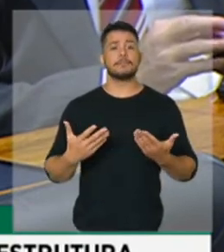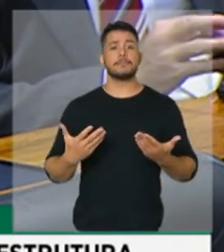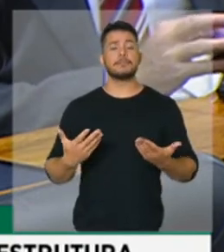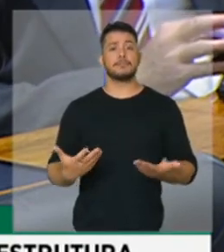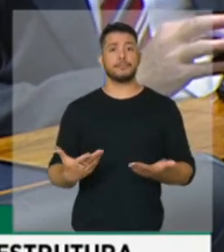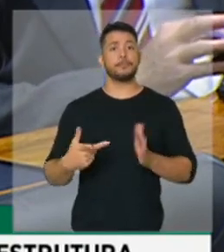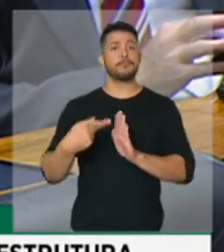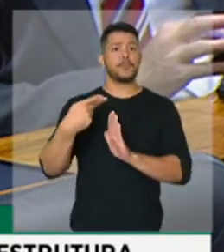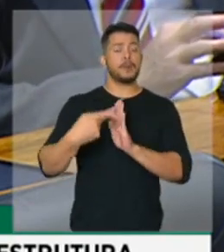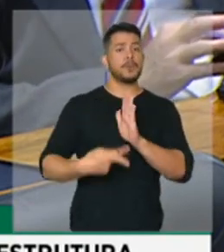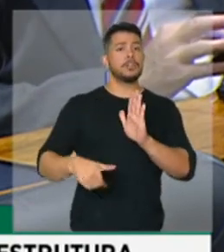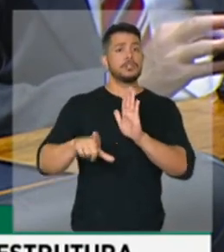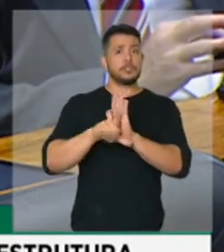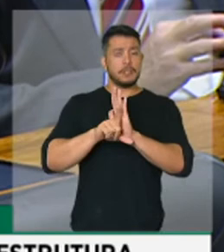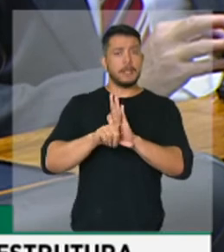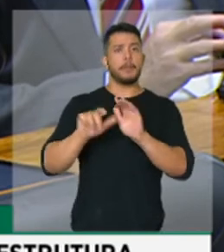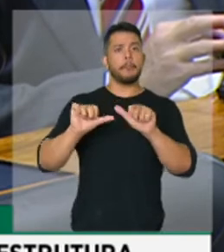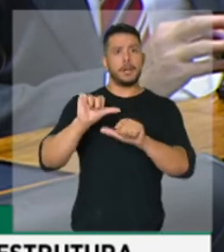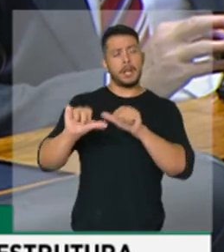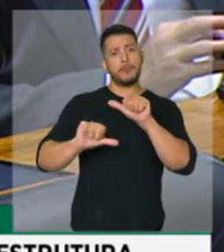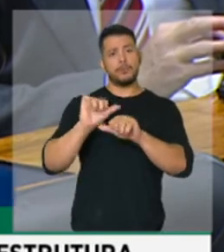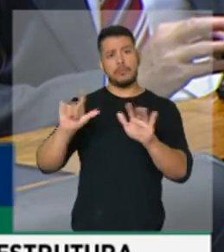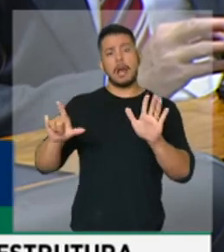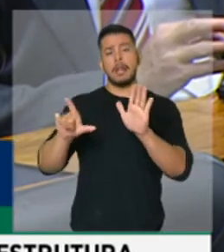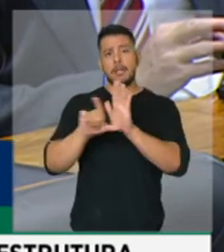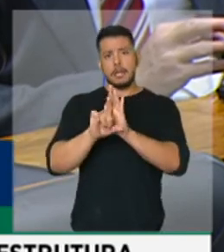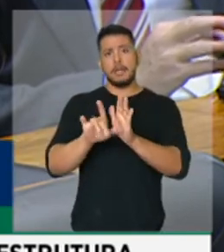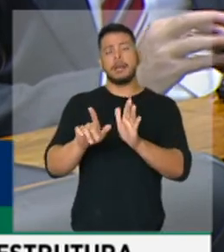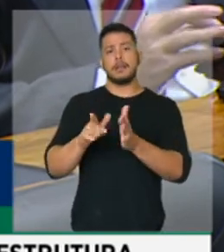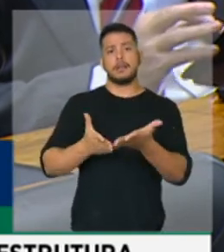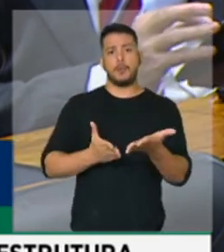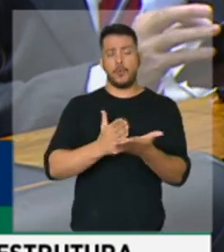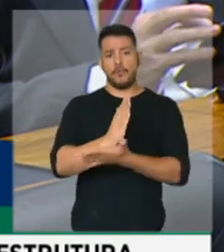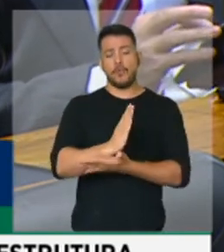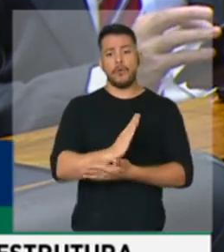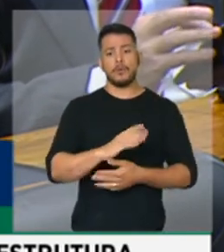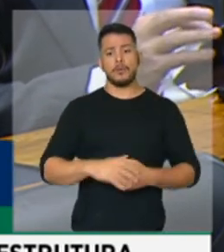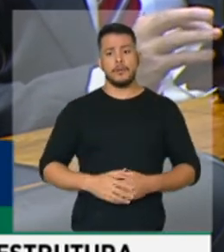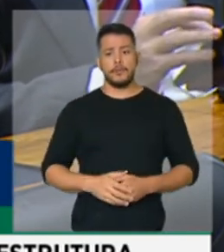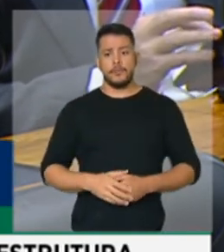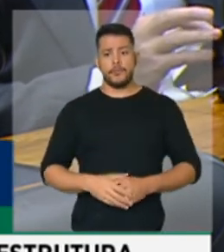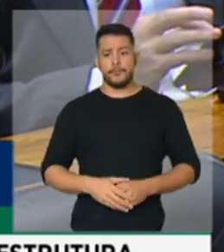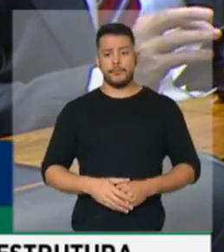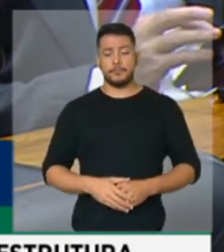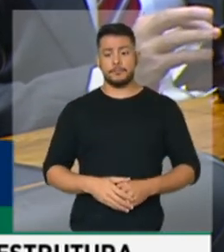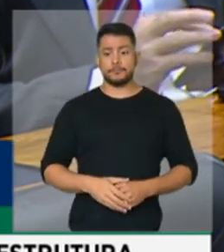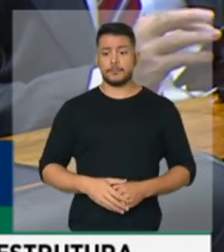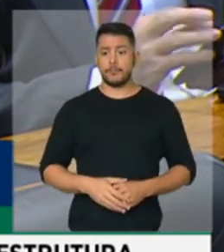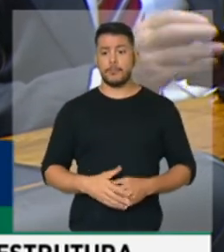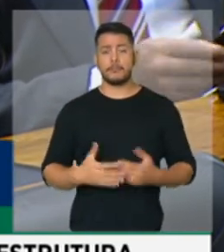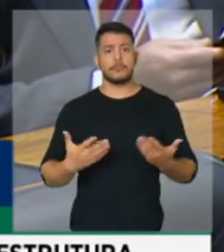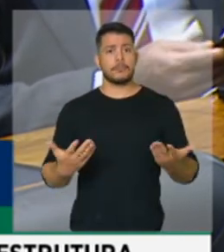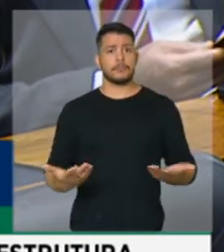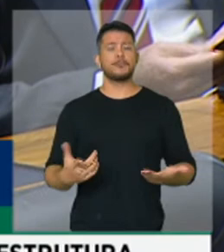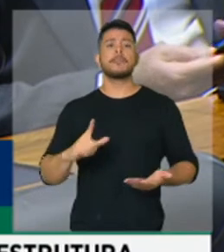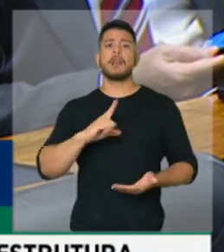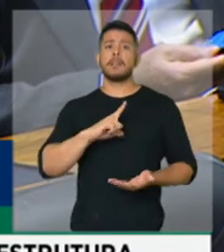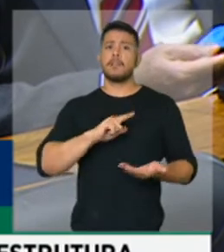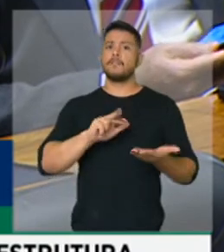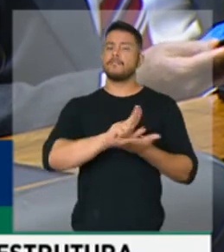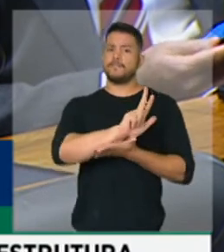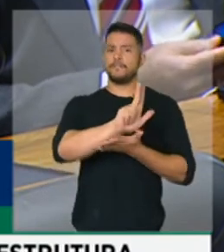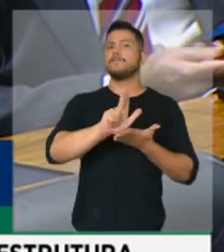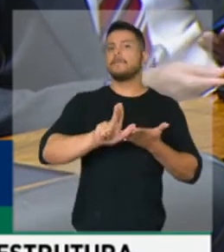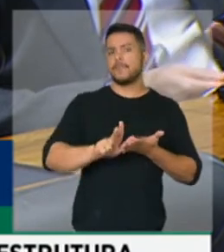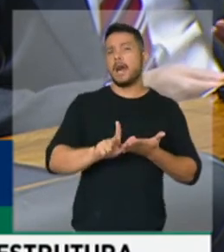Projeto de lei também para alterar a lei oriunda da promulgação da redação, podendo ser enviado com solicitação. São todos instrumentos legítimos,